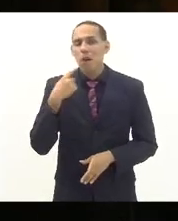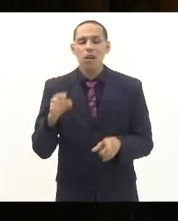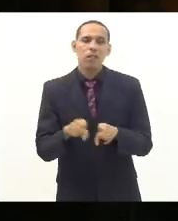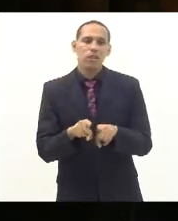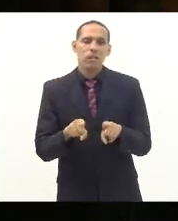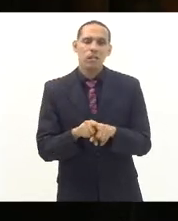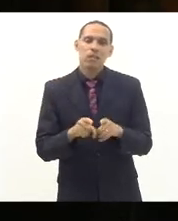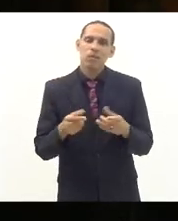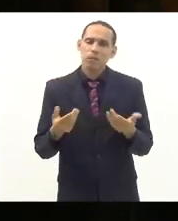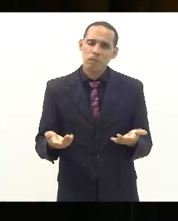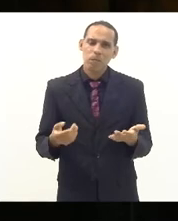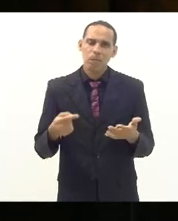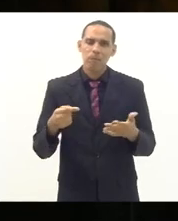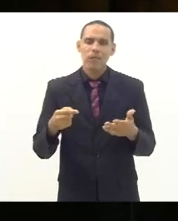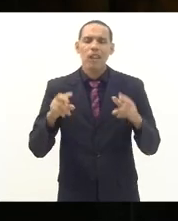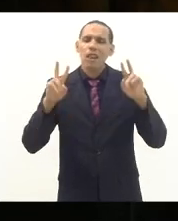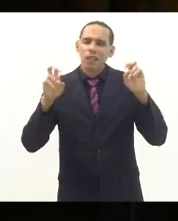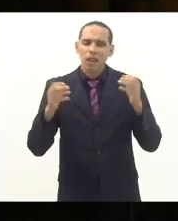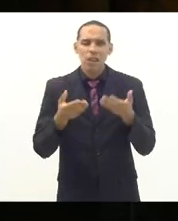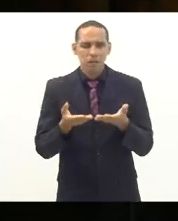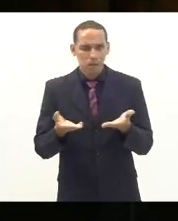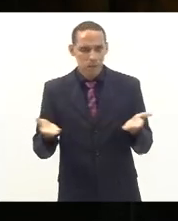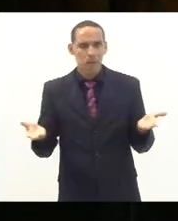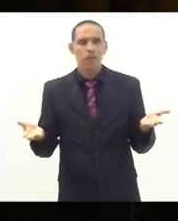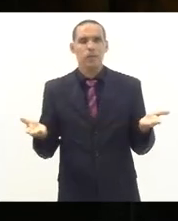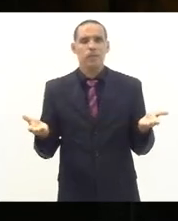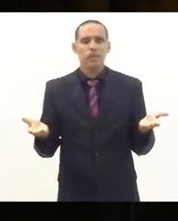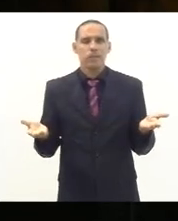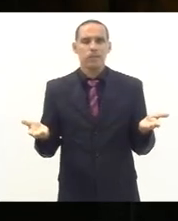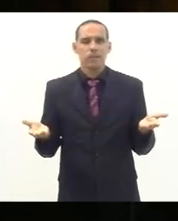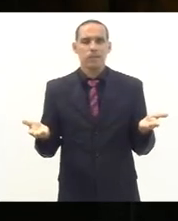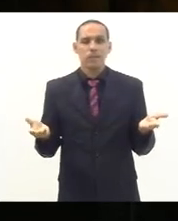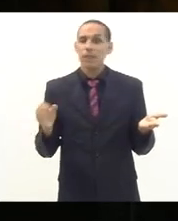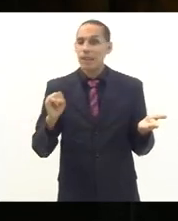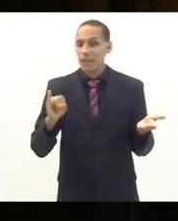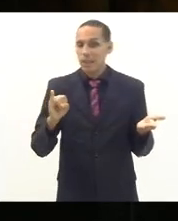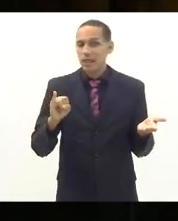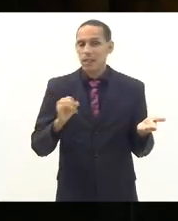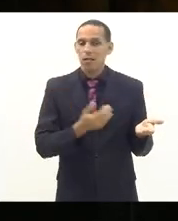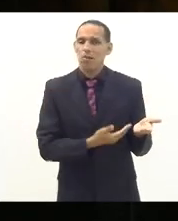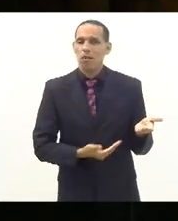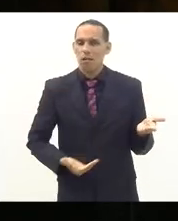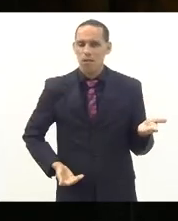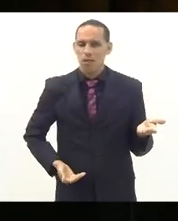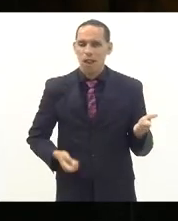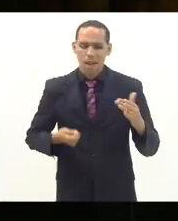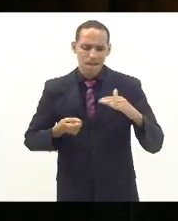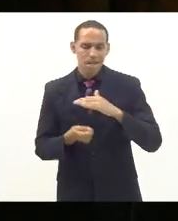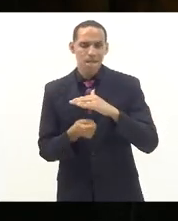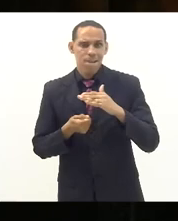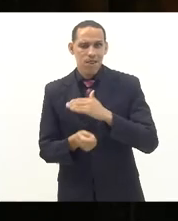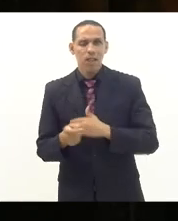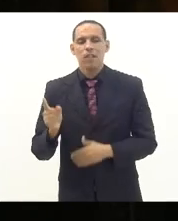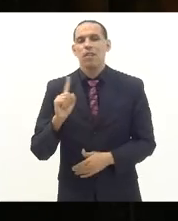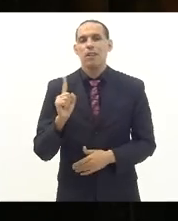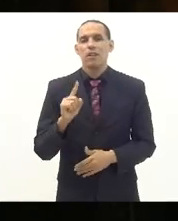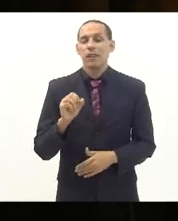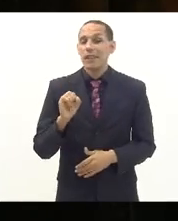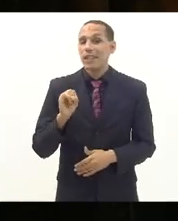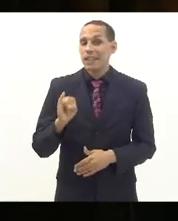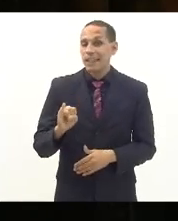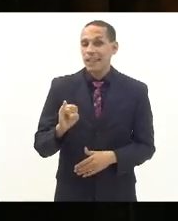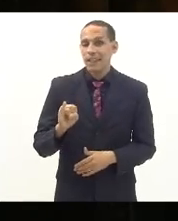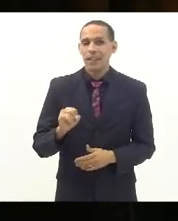então esses são temas senhora presidenta que se o governo e não investe se o